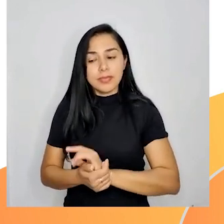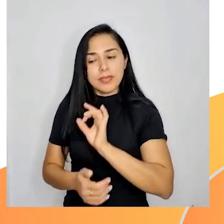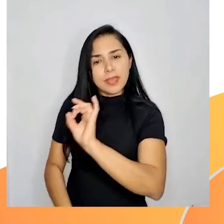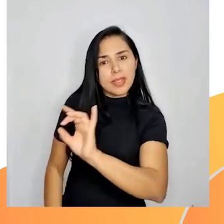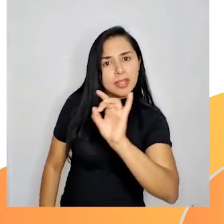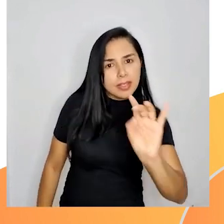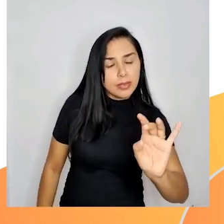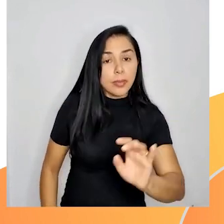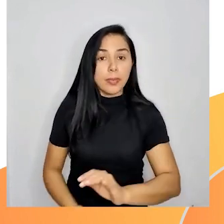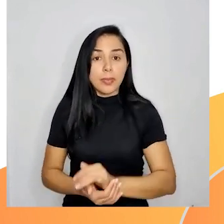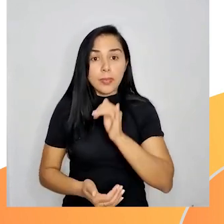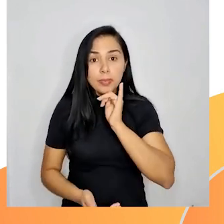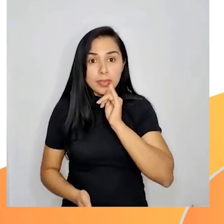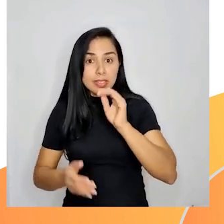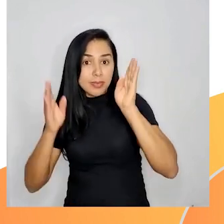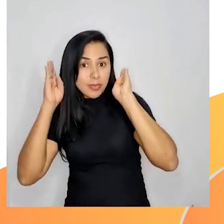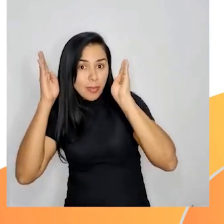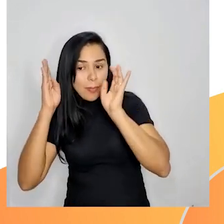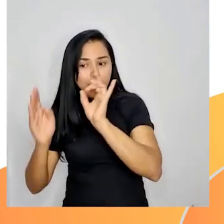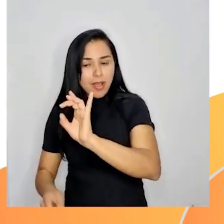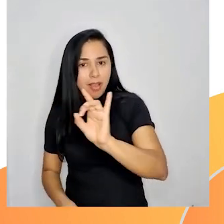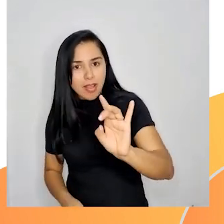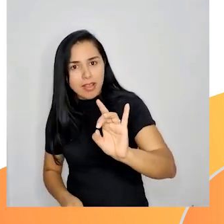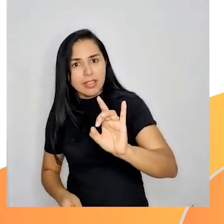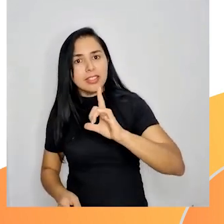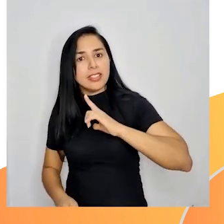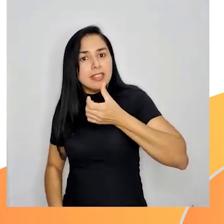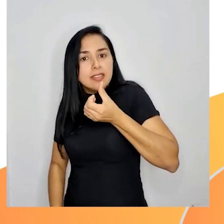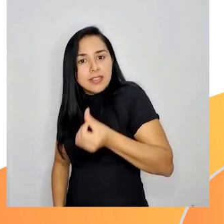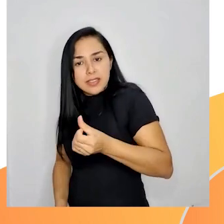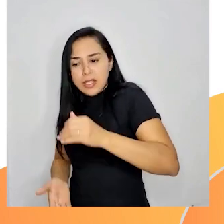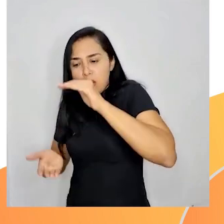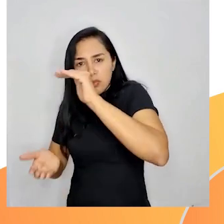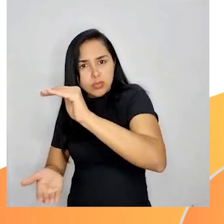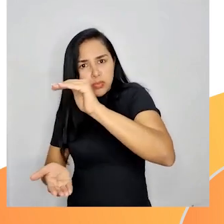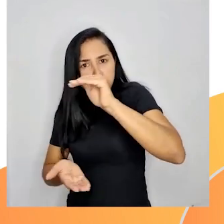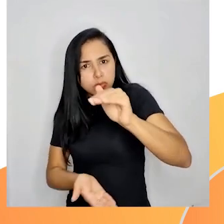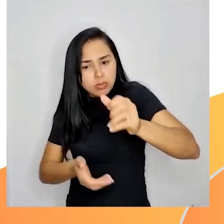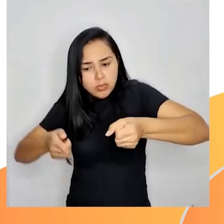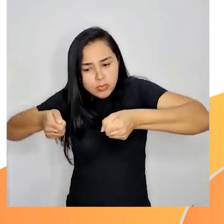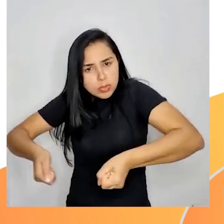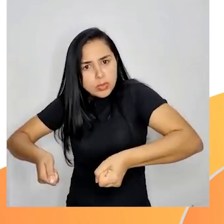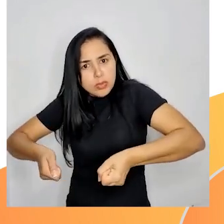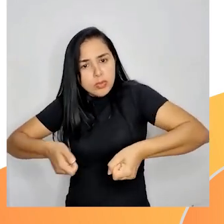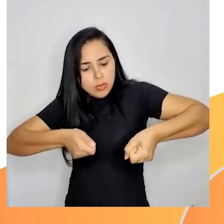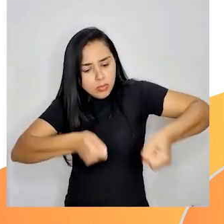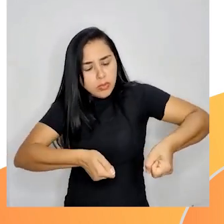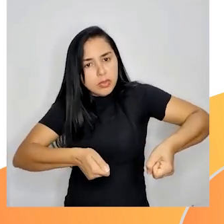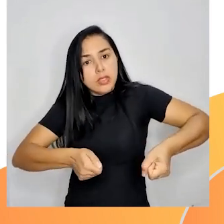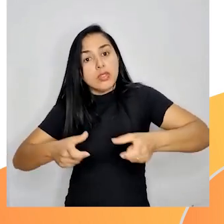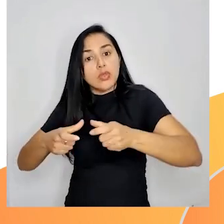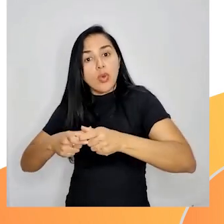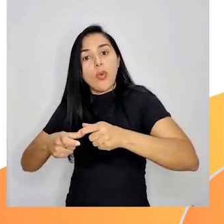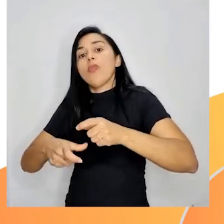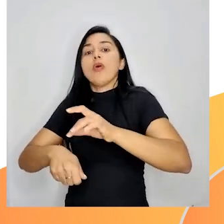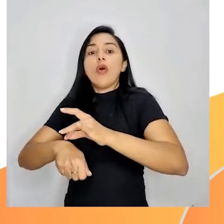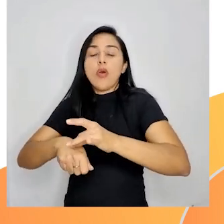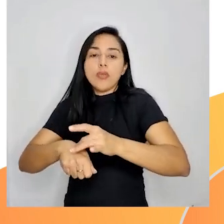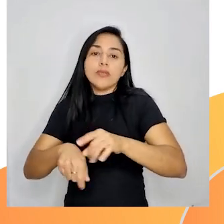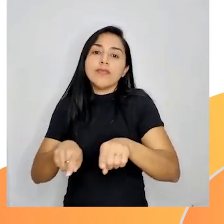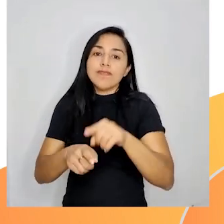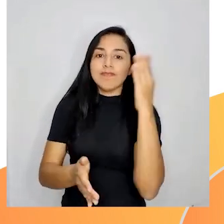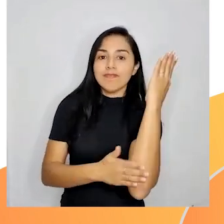Cada burro leva 6 sacos de carvão de lenha. Percebam que disparidade, são burros